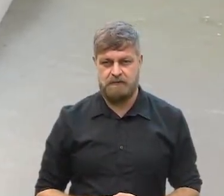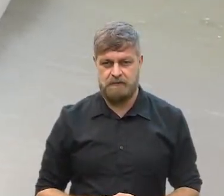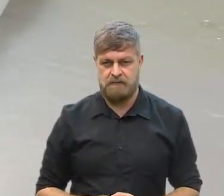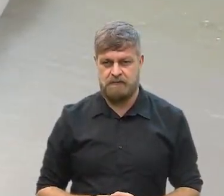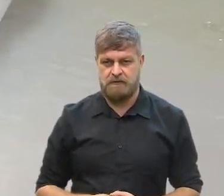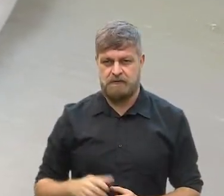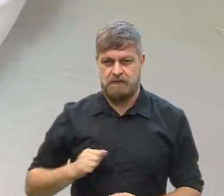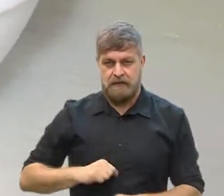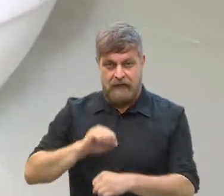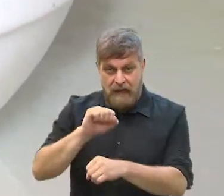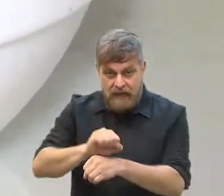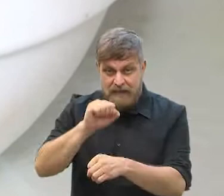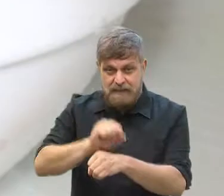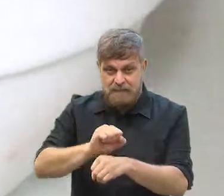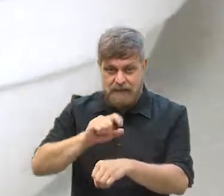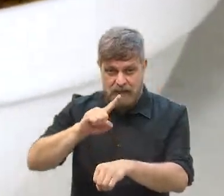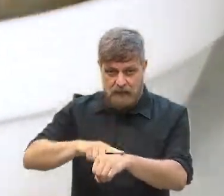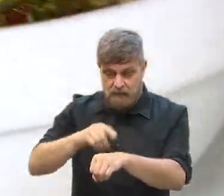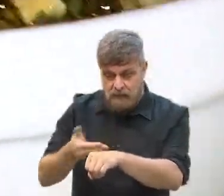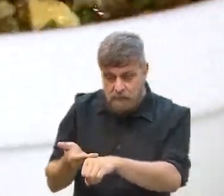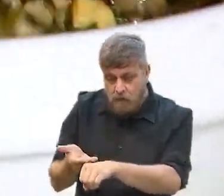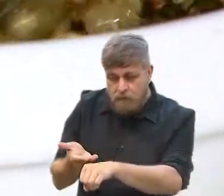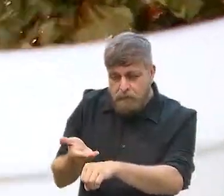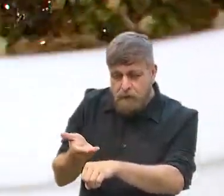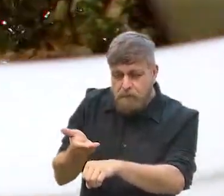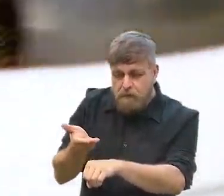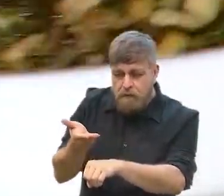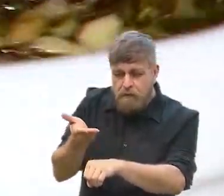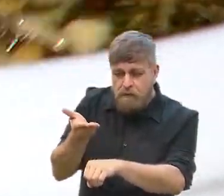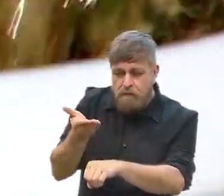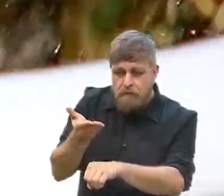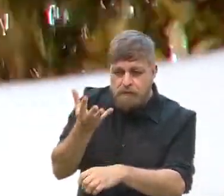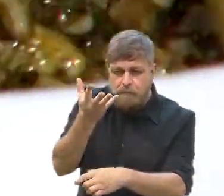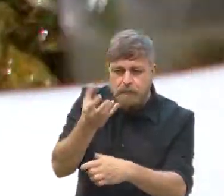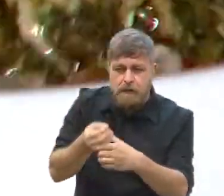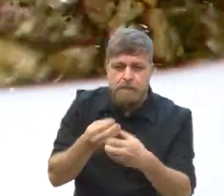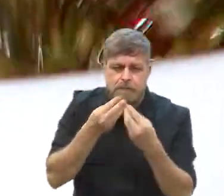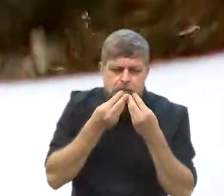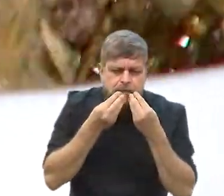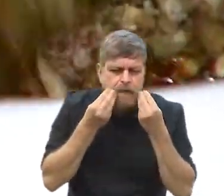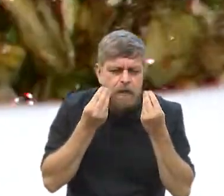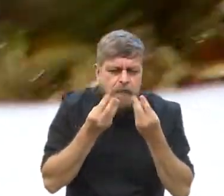Quanto mais tempo você deixar descansando, mais ele vai pegar sabor.